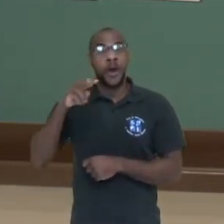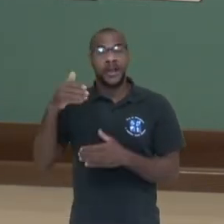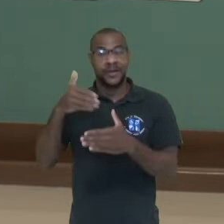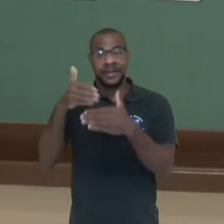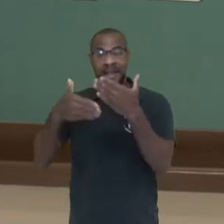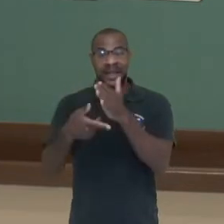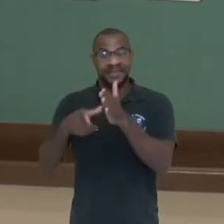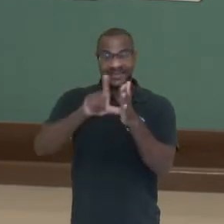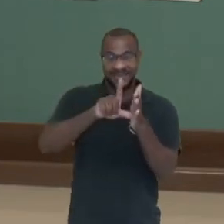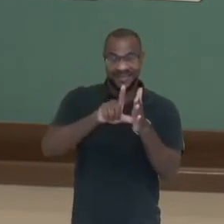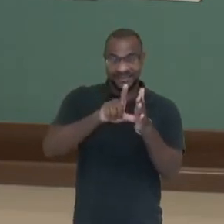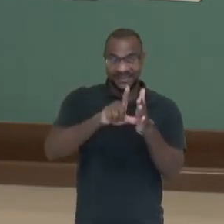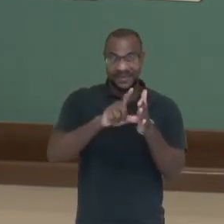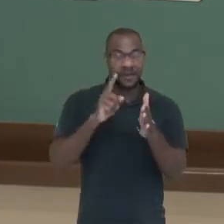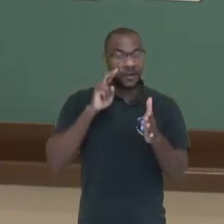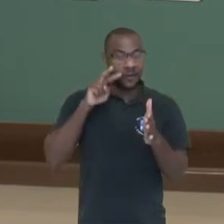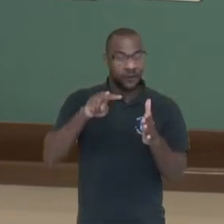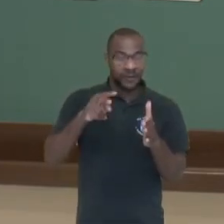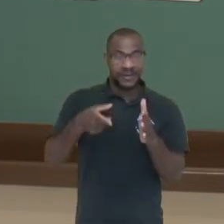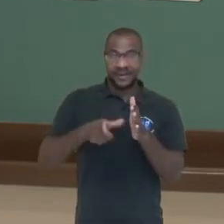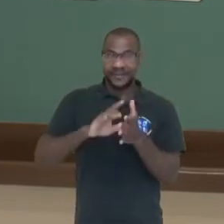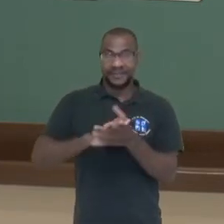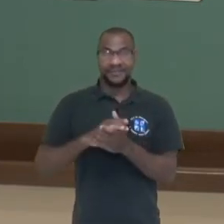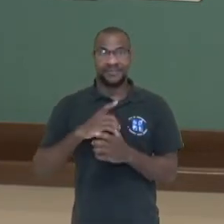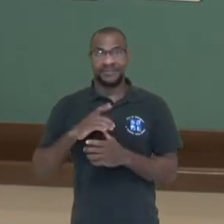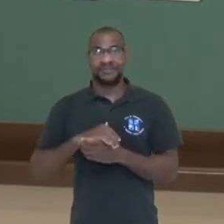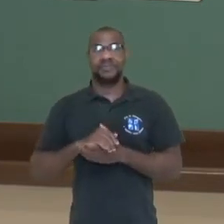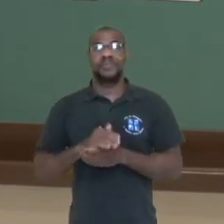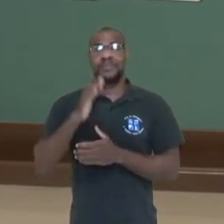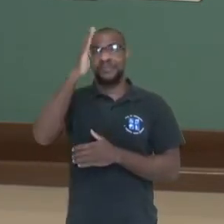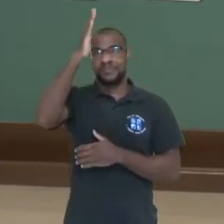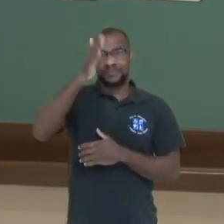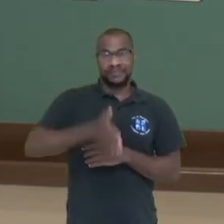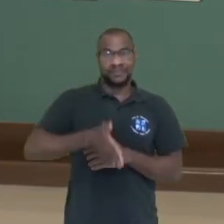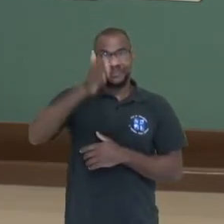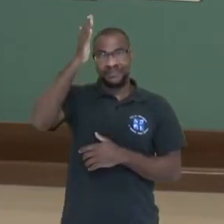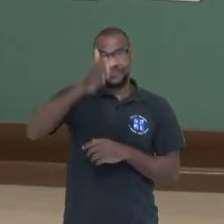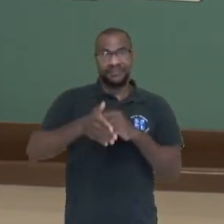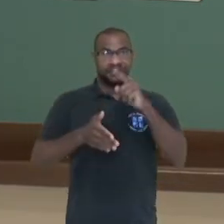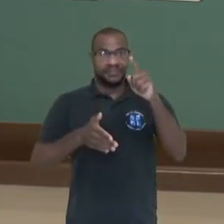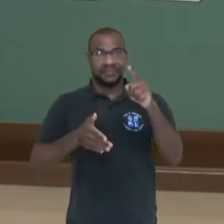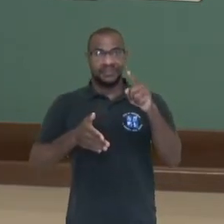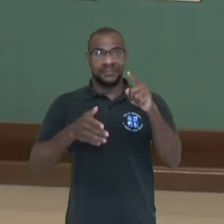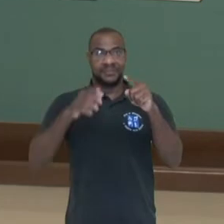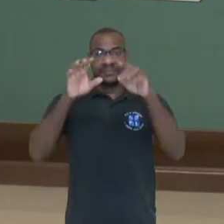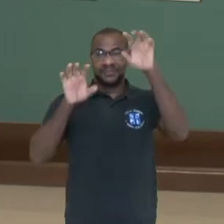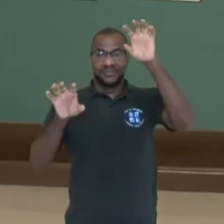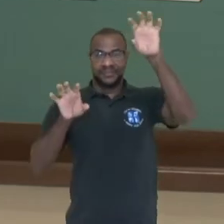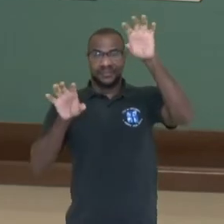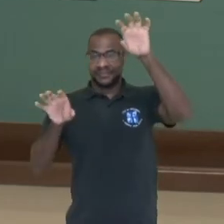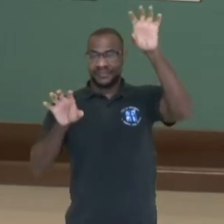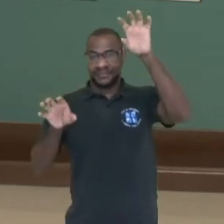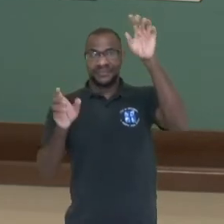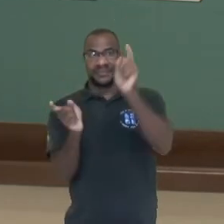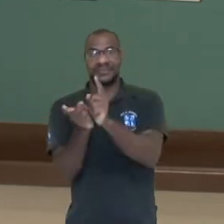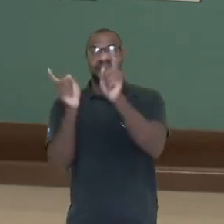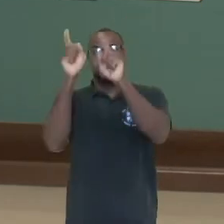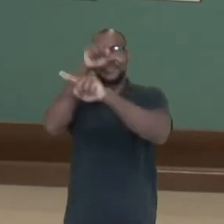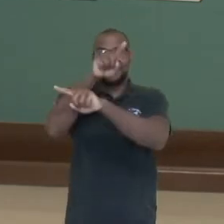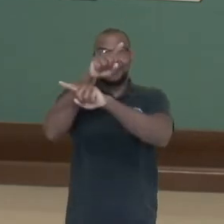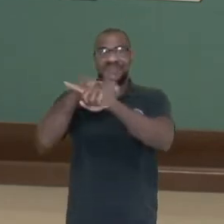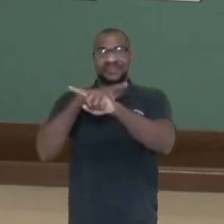lembrar lá que no primeiro quadrante todo mundo é positivo, aqui no terceiro todo mundo é negativo. E daí no segundo e no quarto inverte. Aqui o